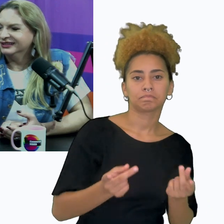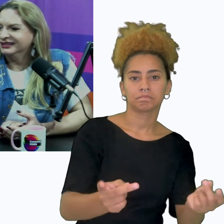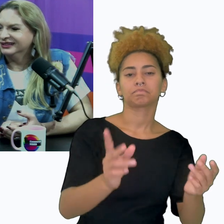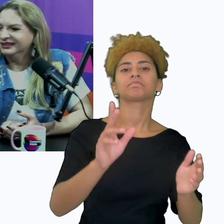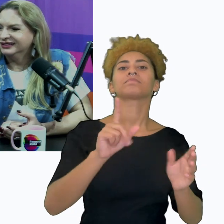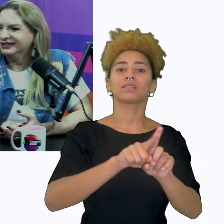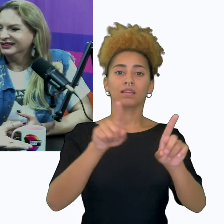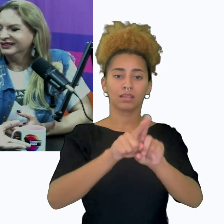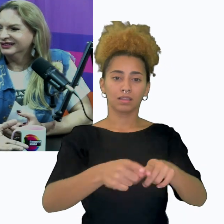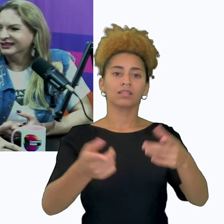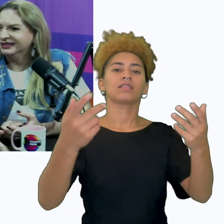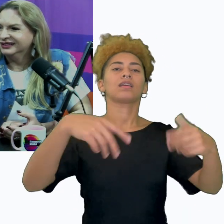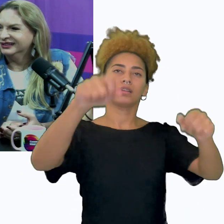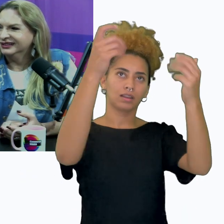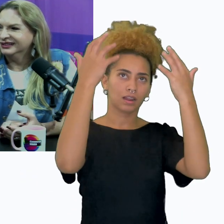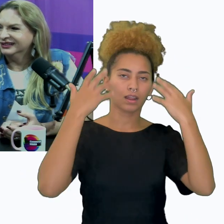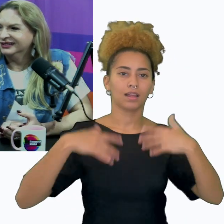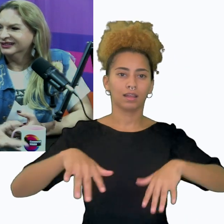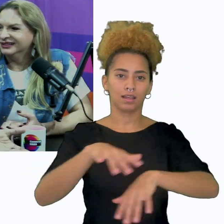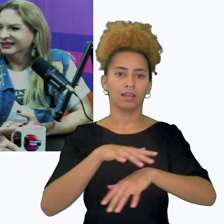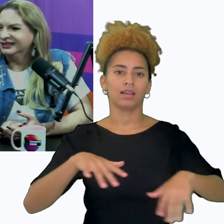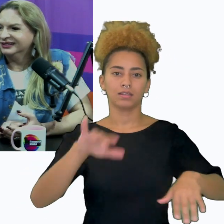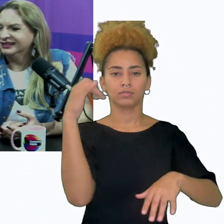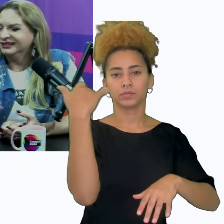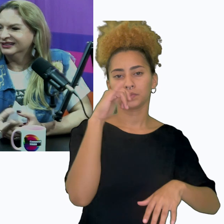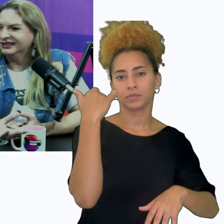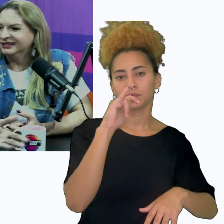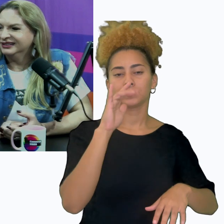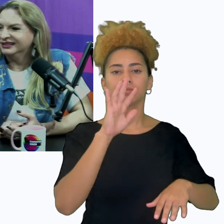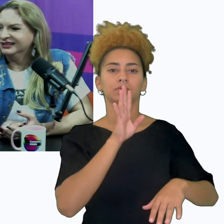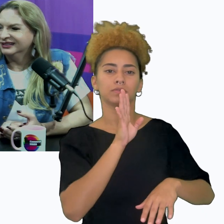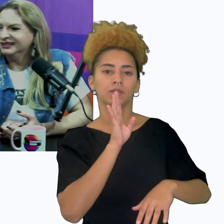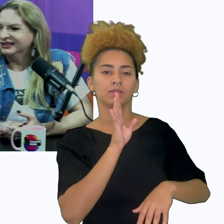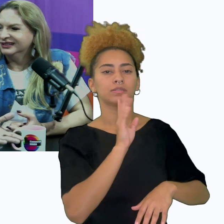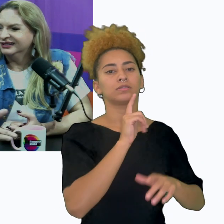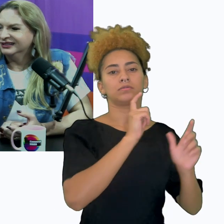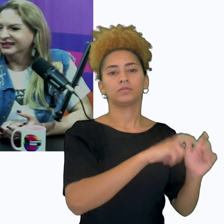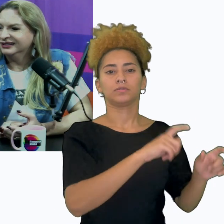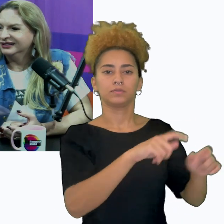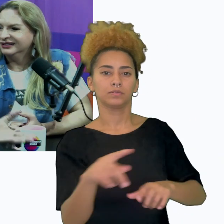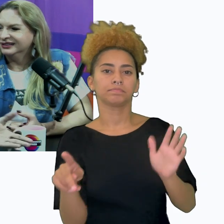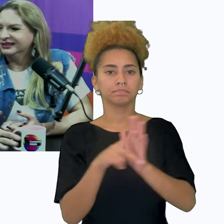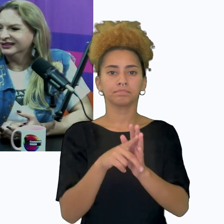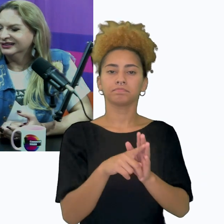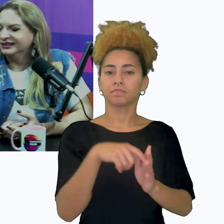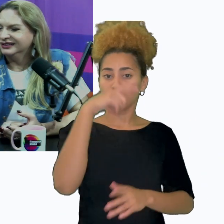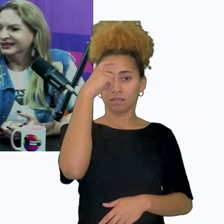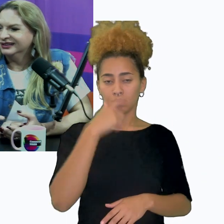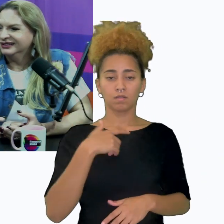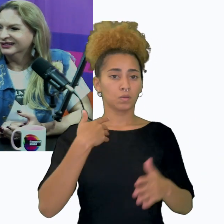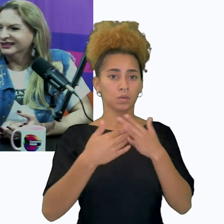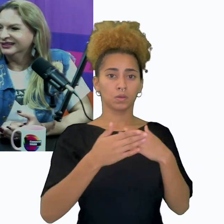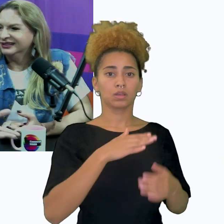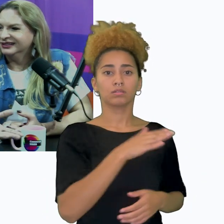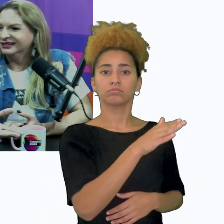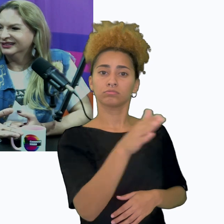foi batizada nas águas italianas, né? Roma, Gênova, Milano, Piacenza. Eu era praticamente